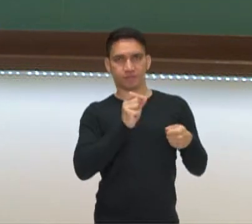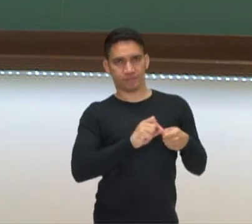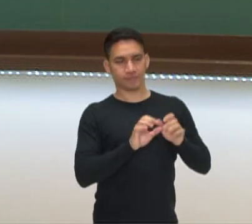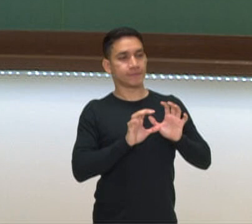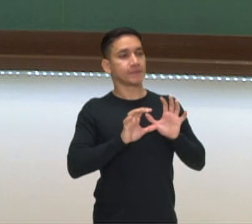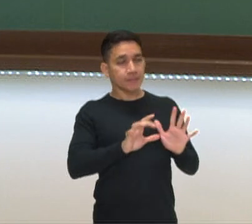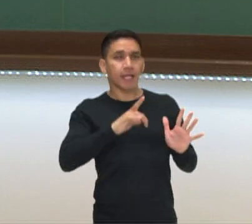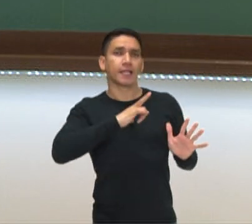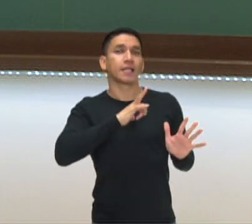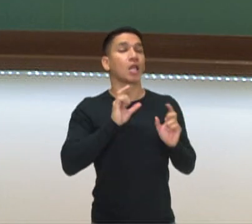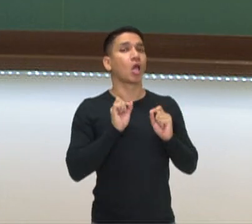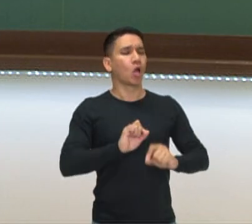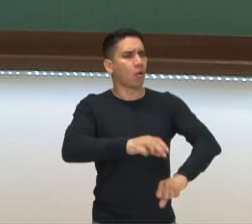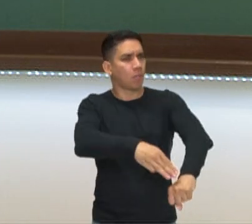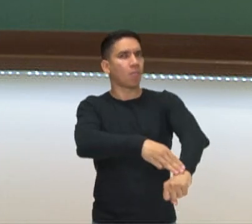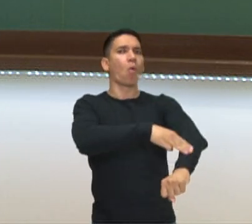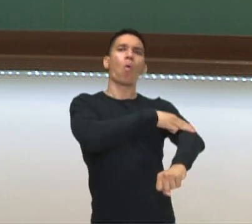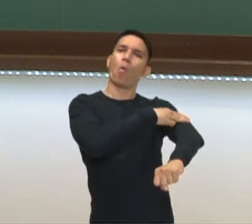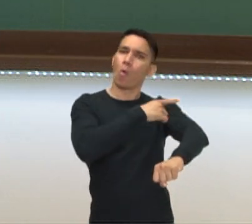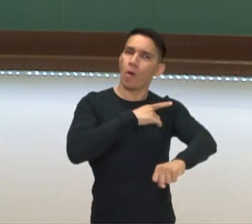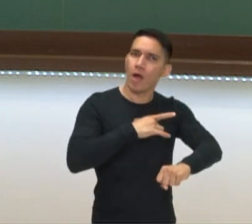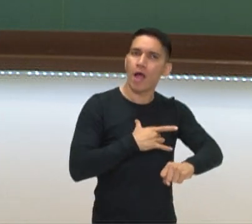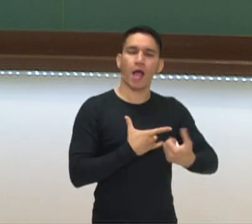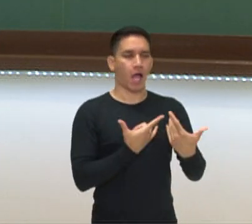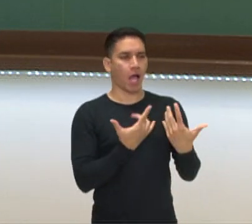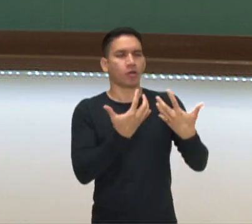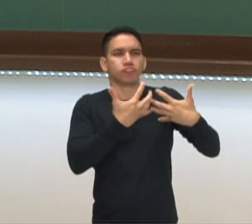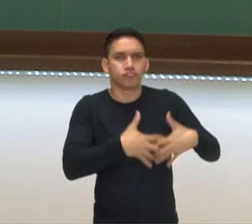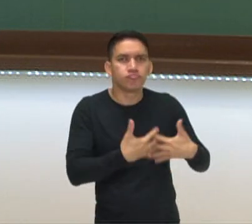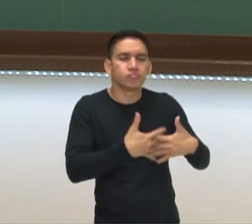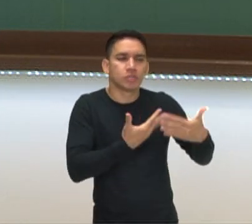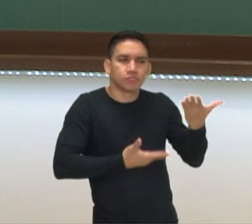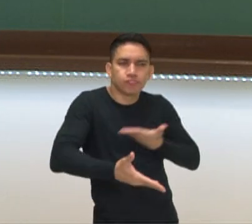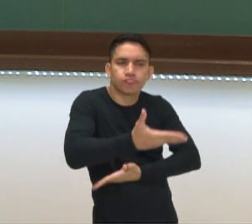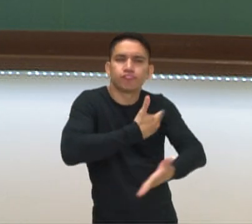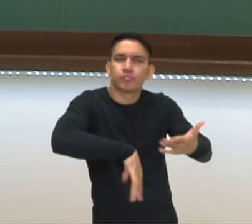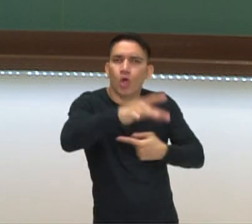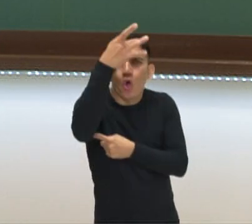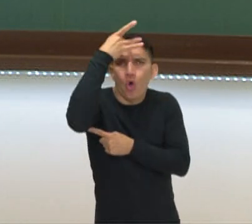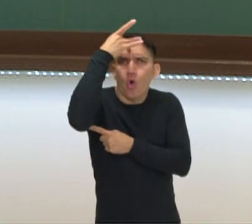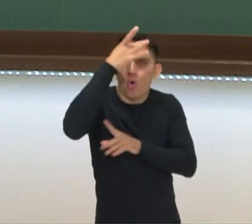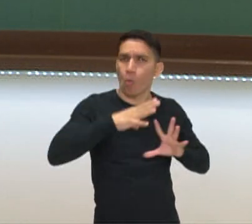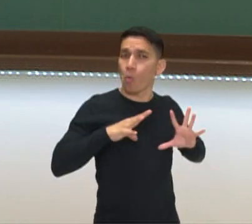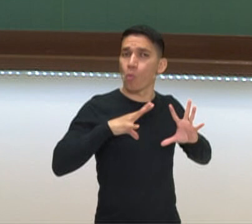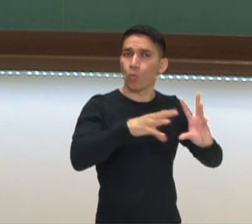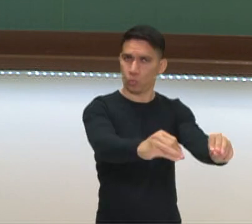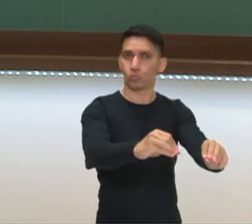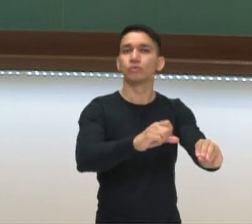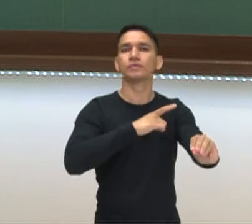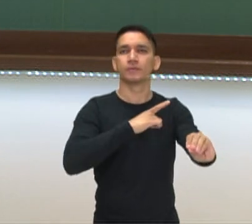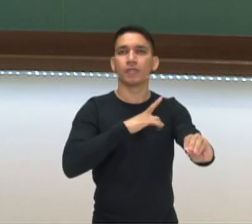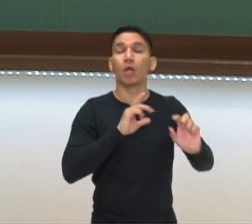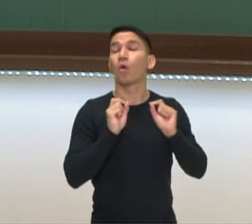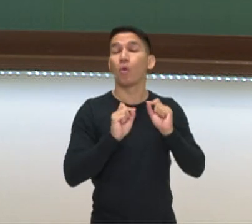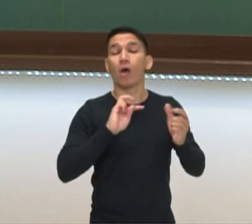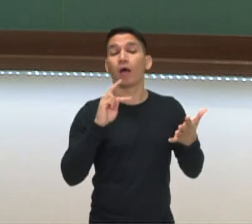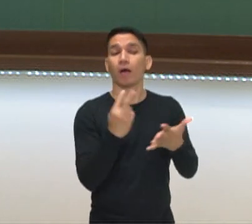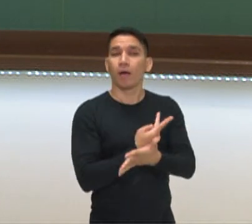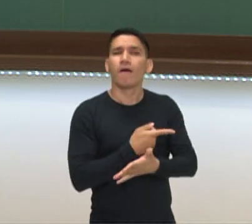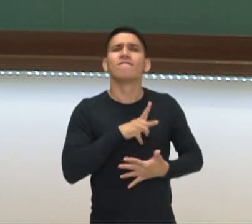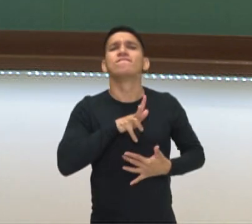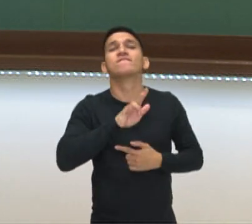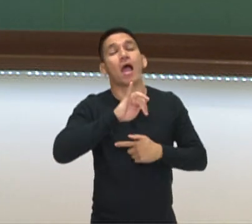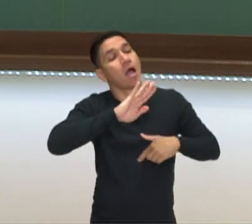aí existe uma grande moral, uma grande funcionalidade nisso, uma consciência coletiva que vai se